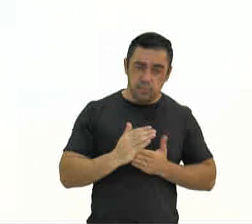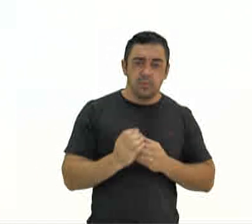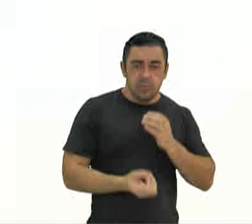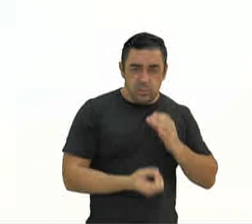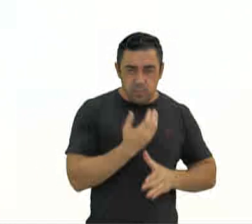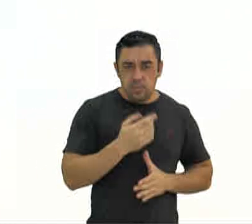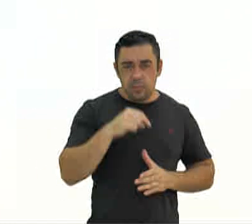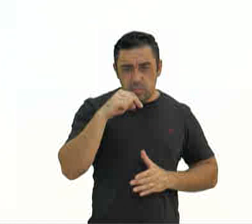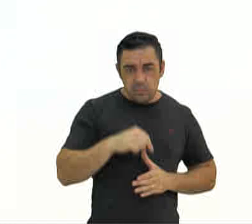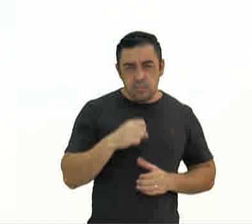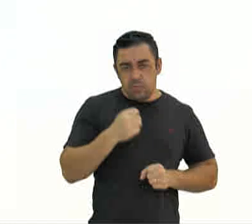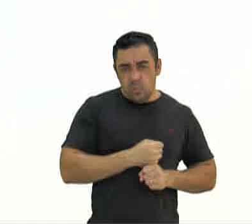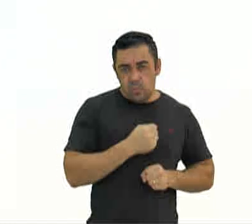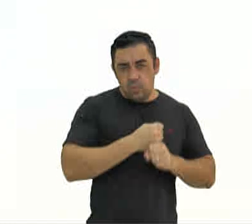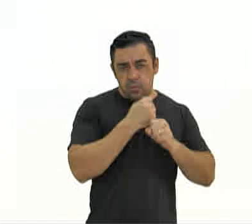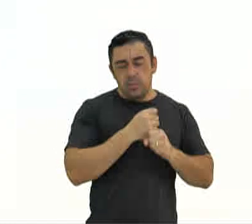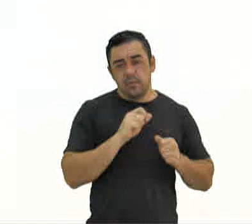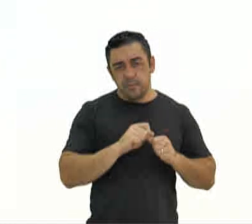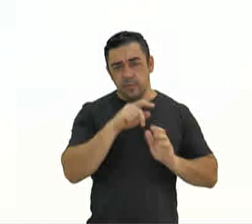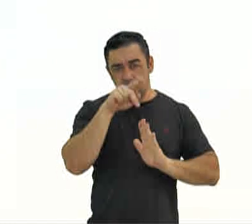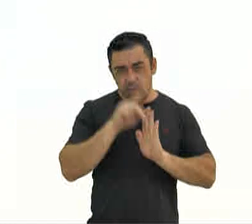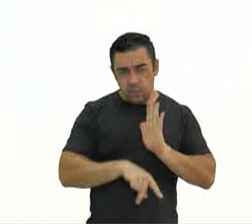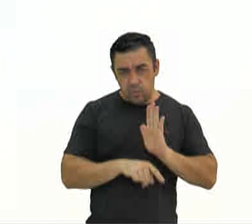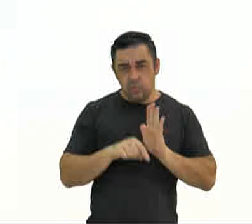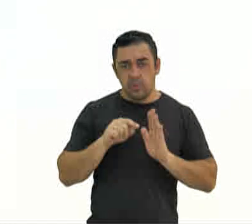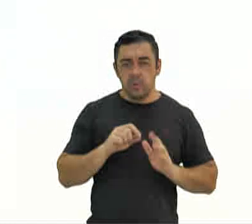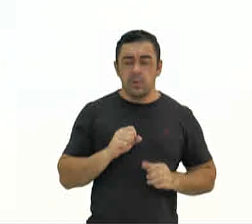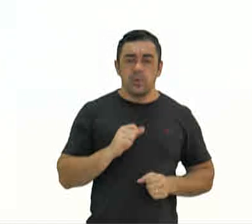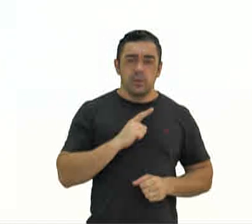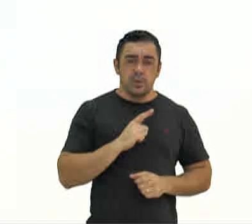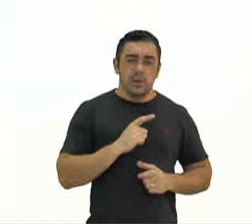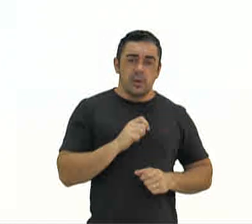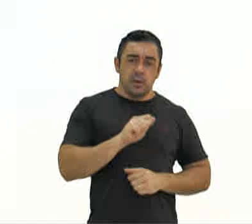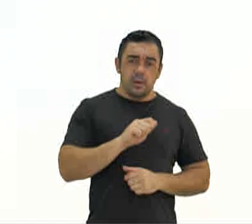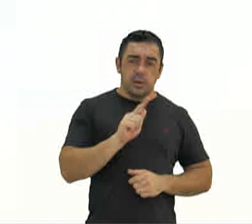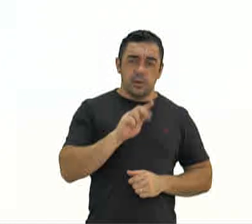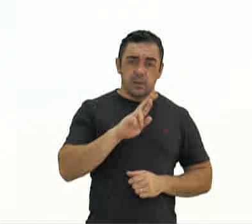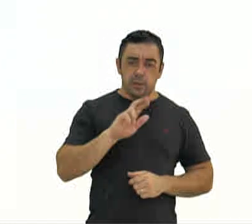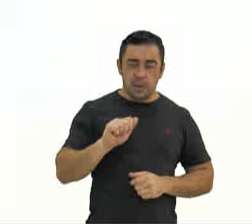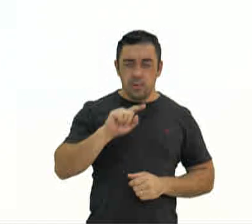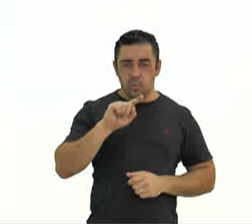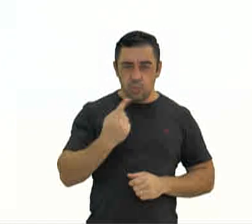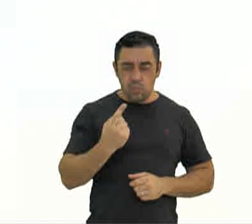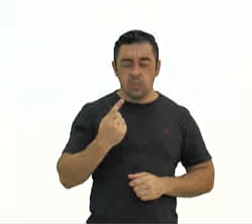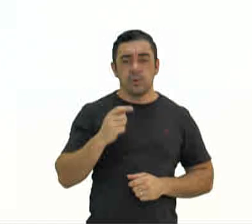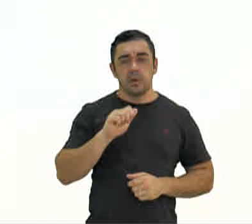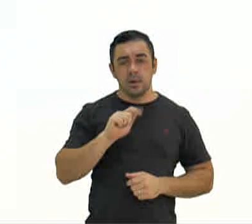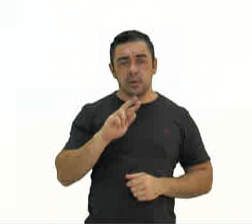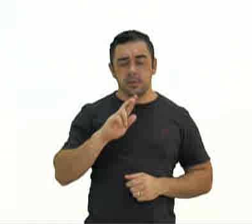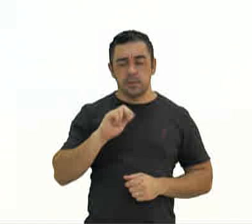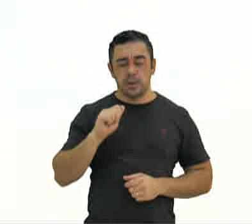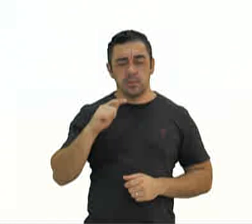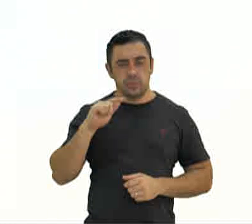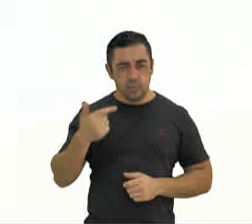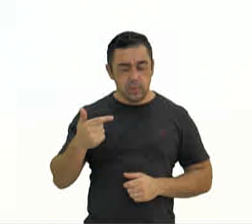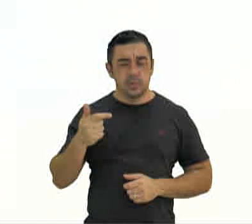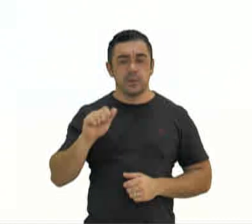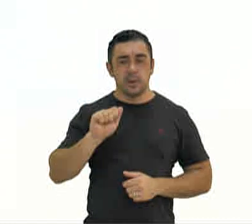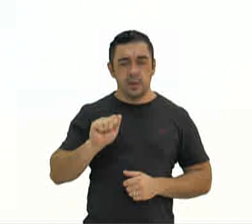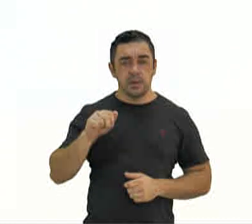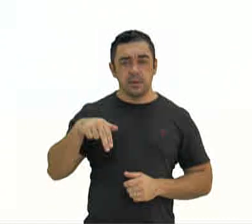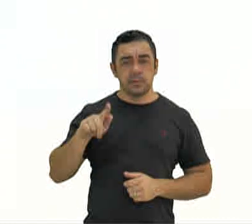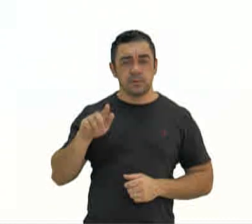implementação, foram construídos os projetos de Angra 1, Angra 2 e Angra 3. Angra 1 foi inaugurada